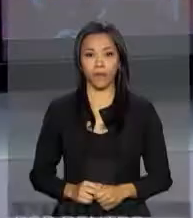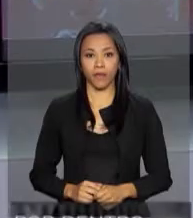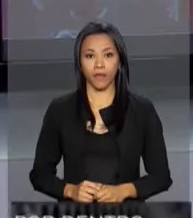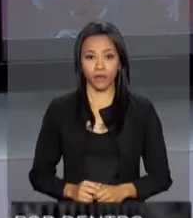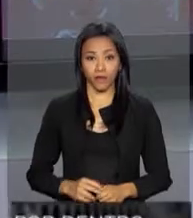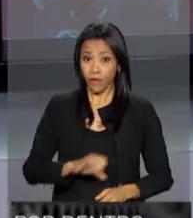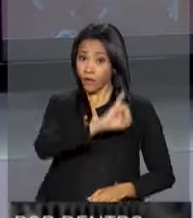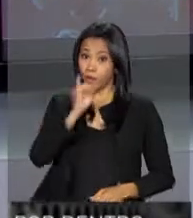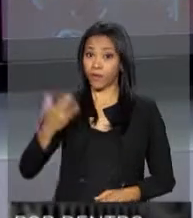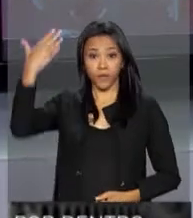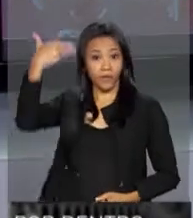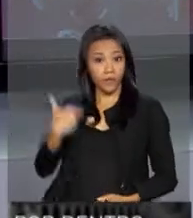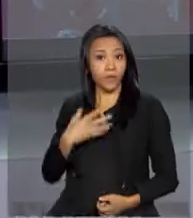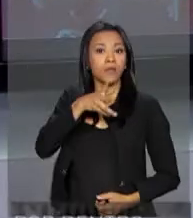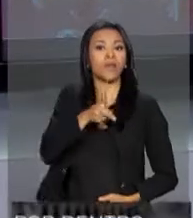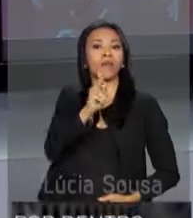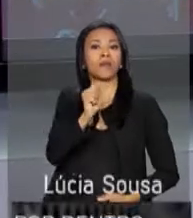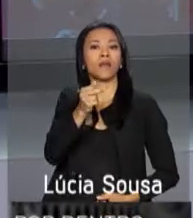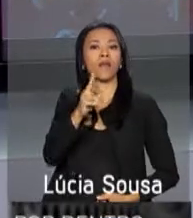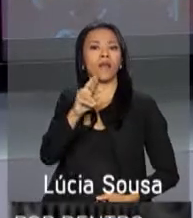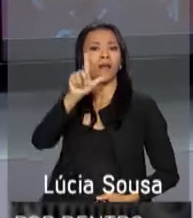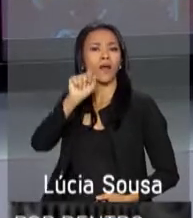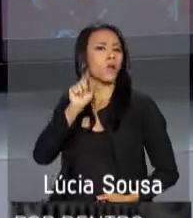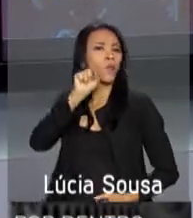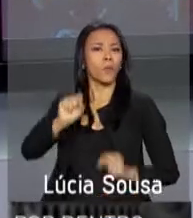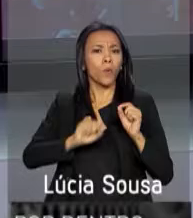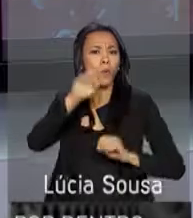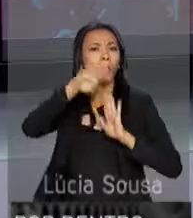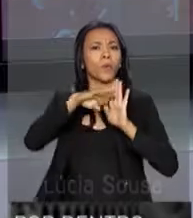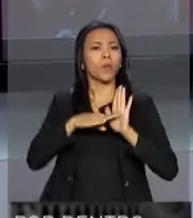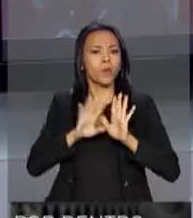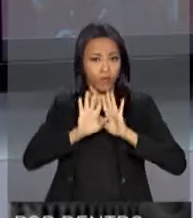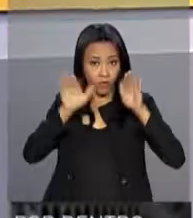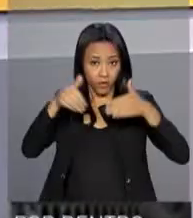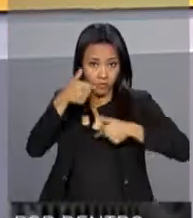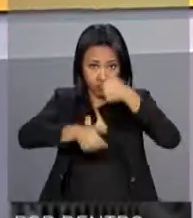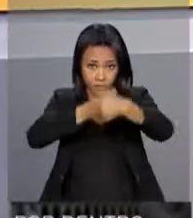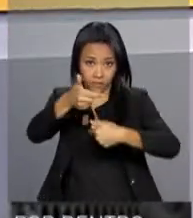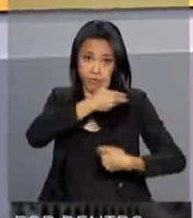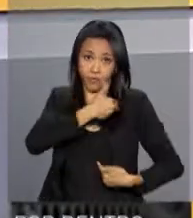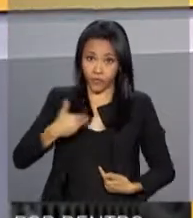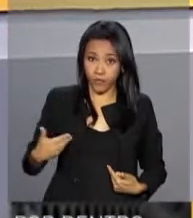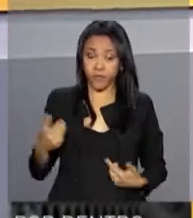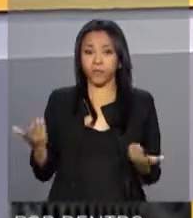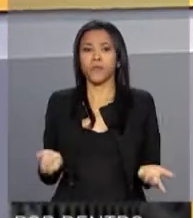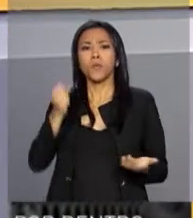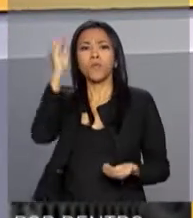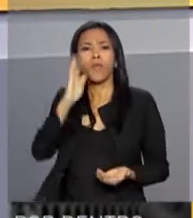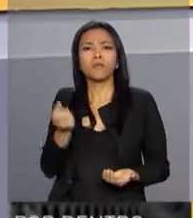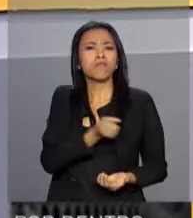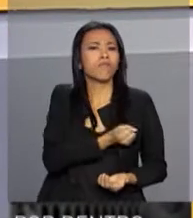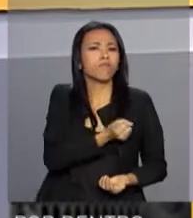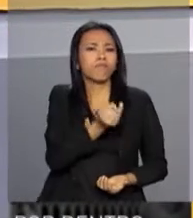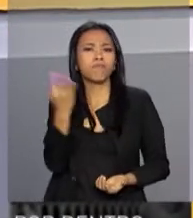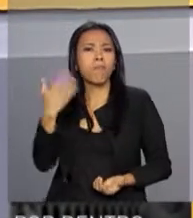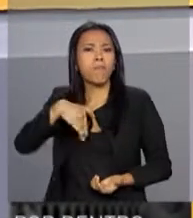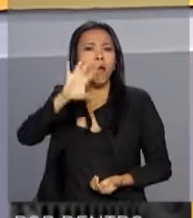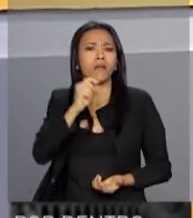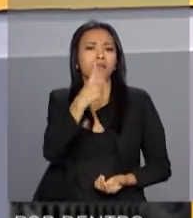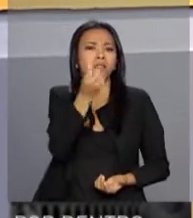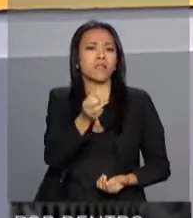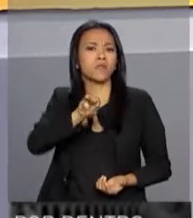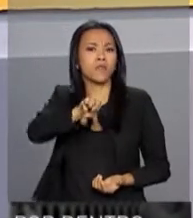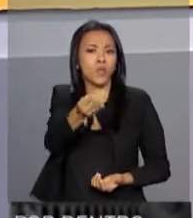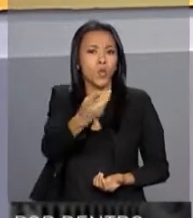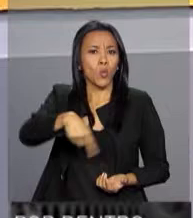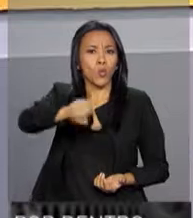olá sou carla batia e este é o programa por dentro do governo o brasil possui mais de 16 milhões de jovens que vivem em situação